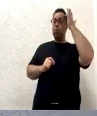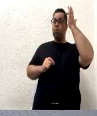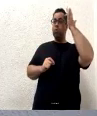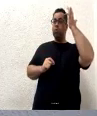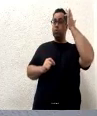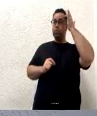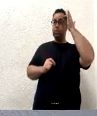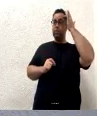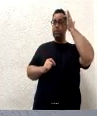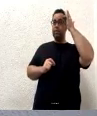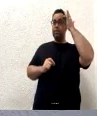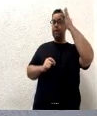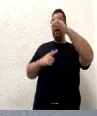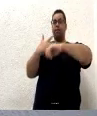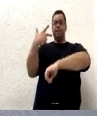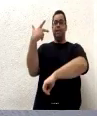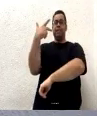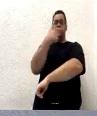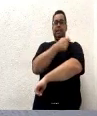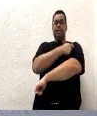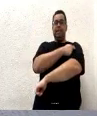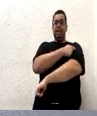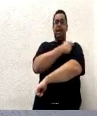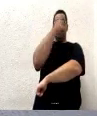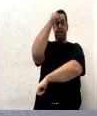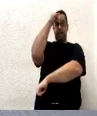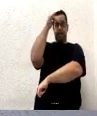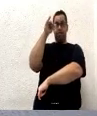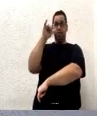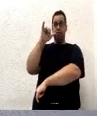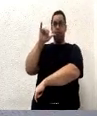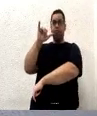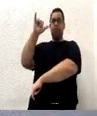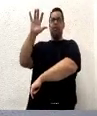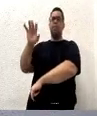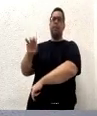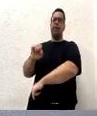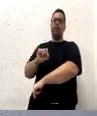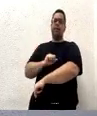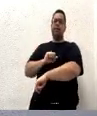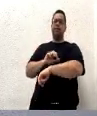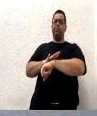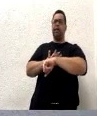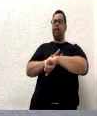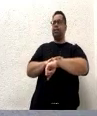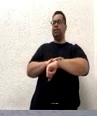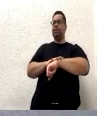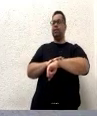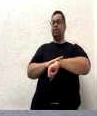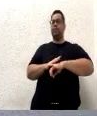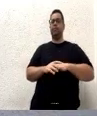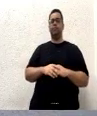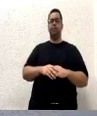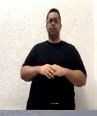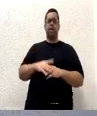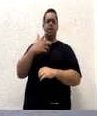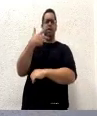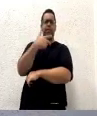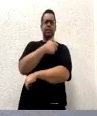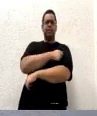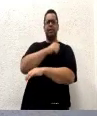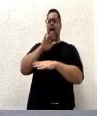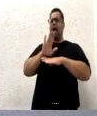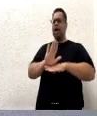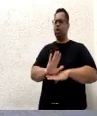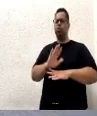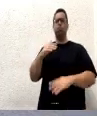reduz o agravamento e complicações. Então, assim, ela é eficácia muito, né? Mas não